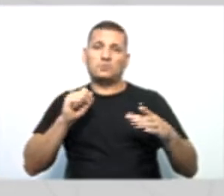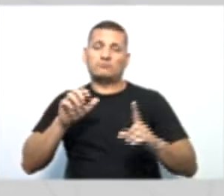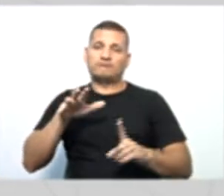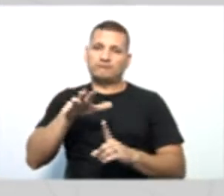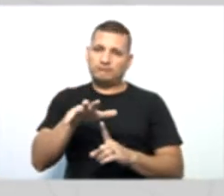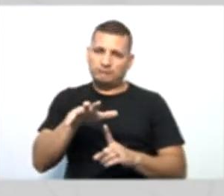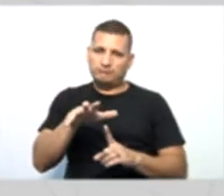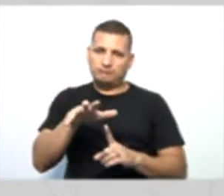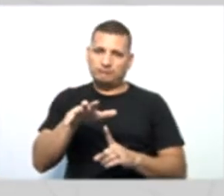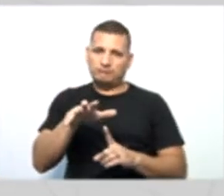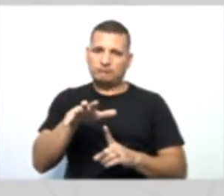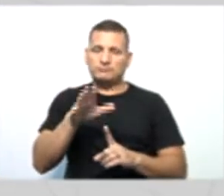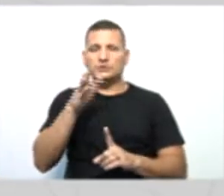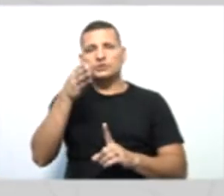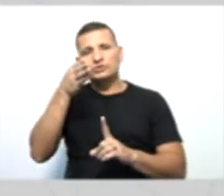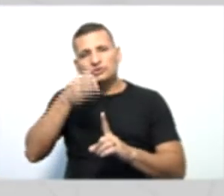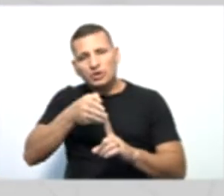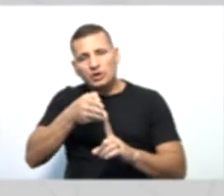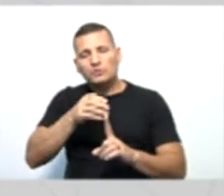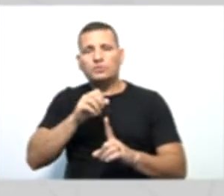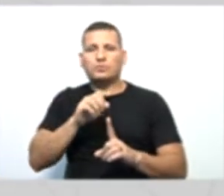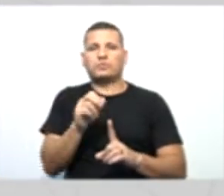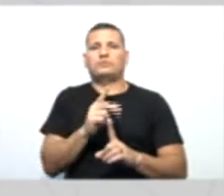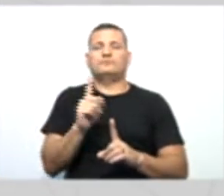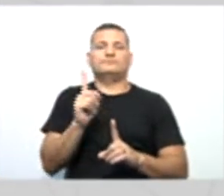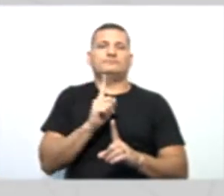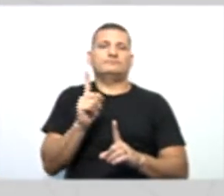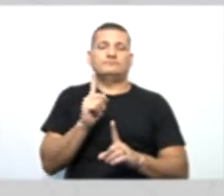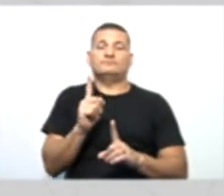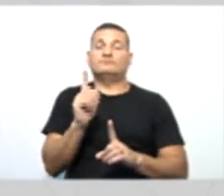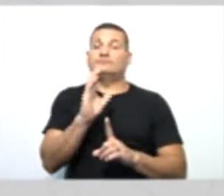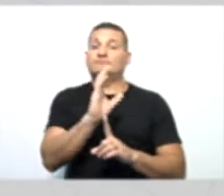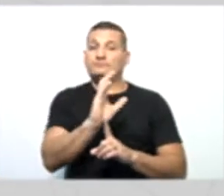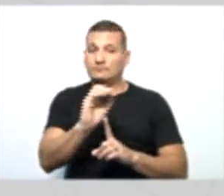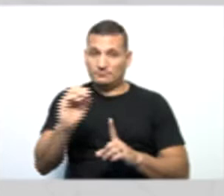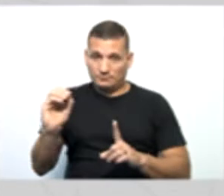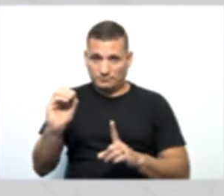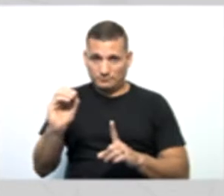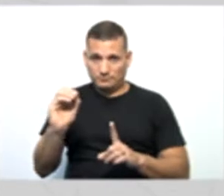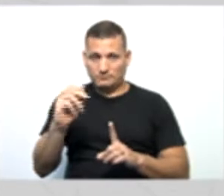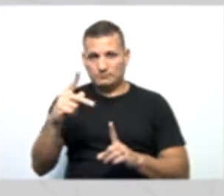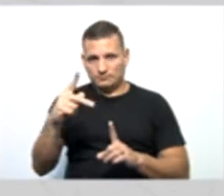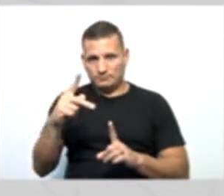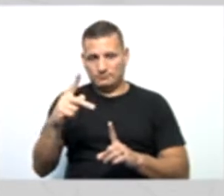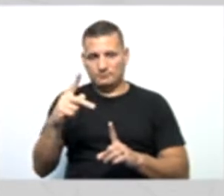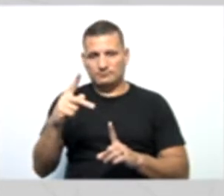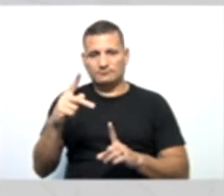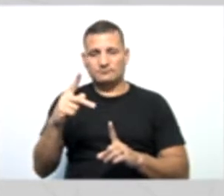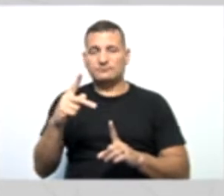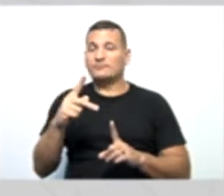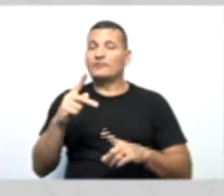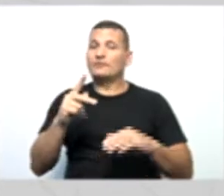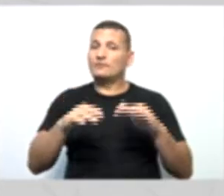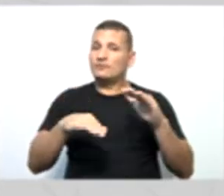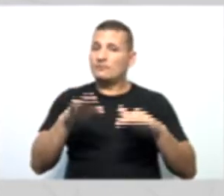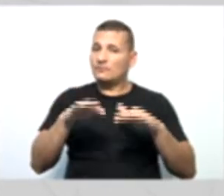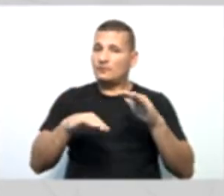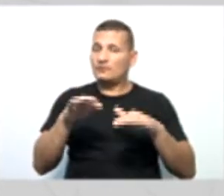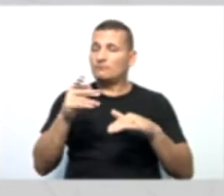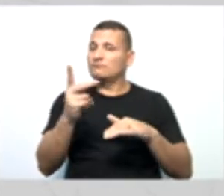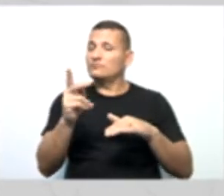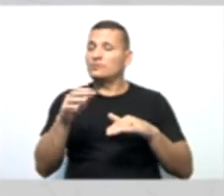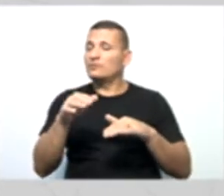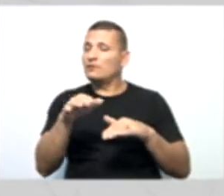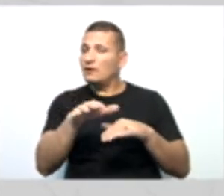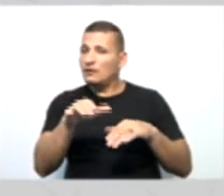impactar direta ou indiretamente a sua cooperativa, dependendo do negócio que